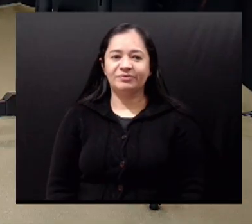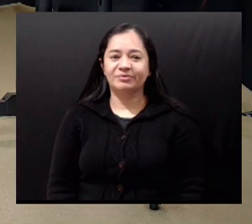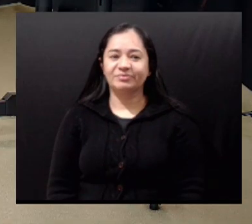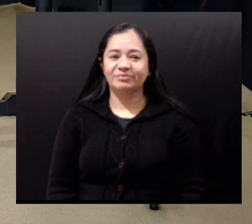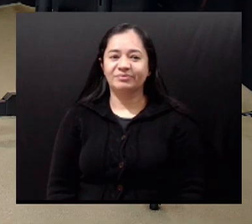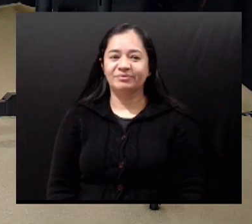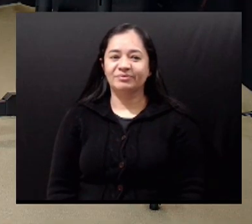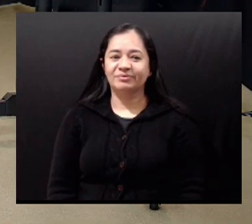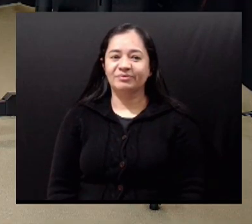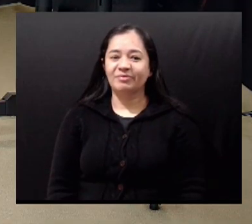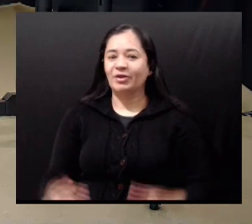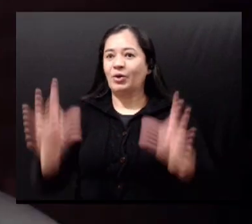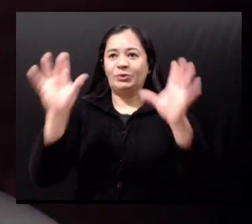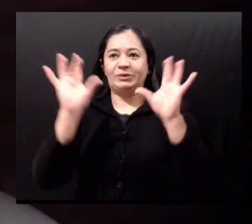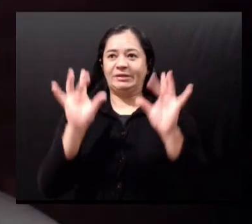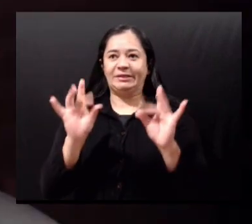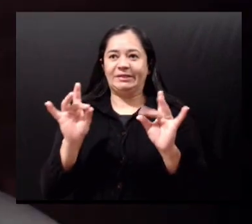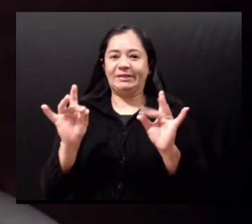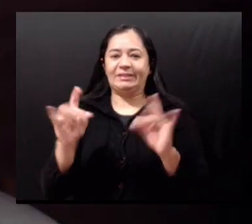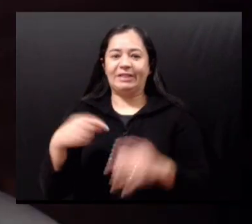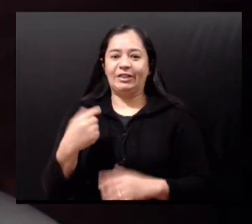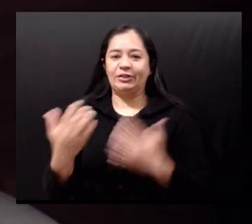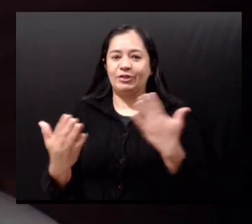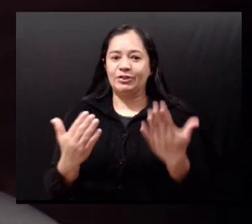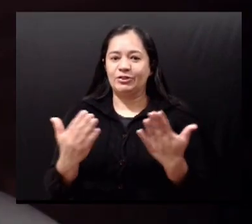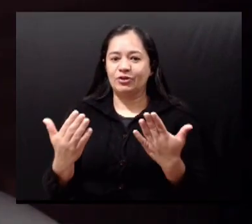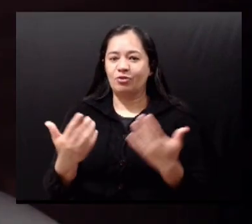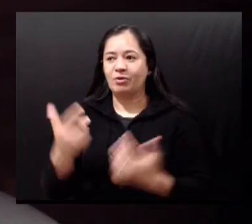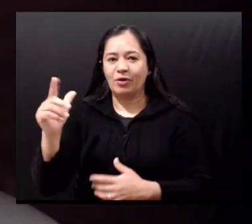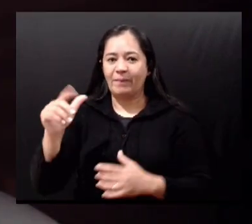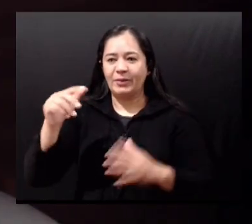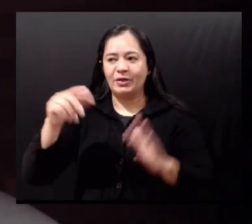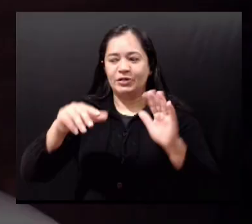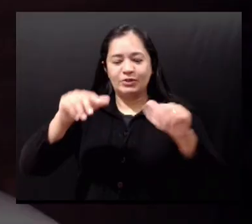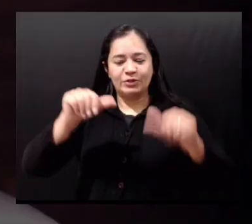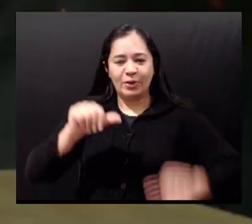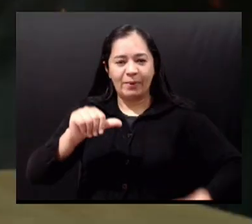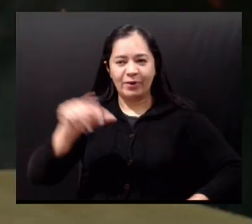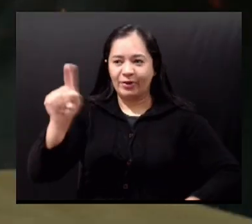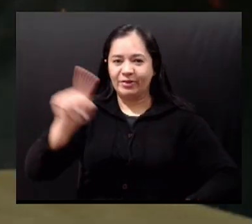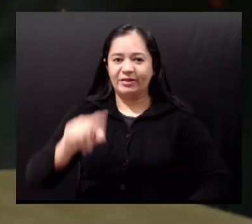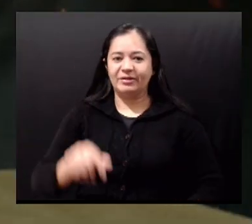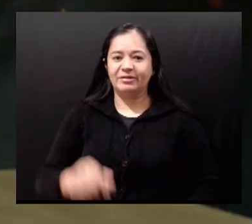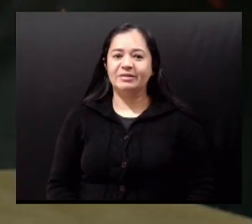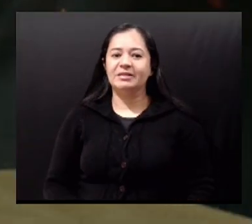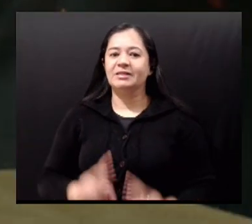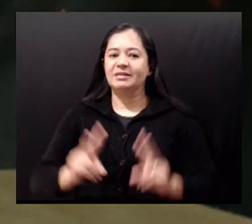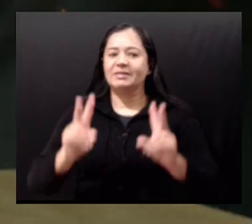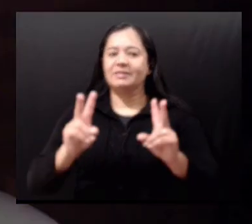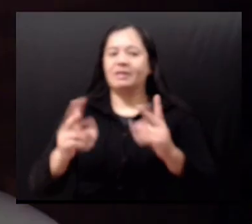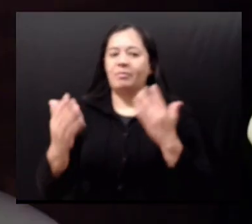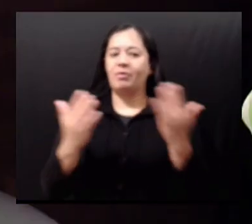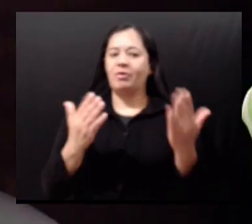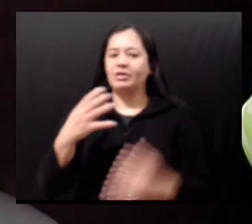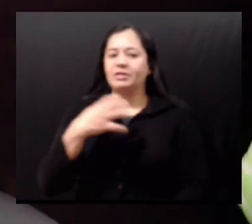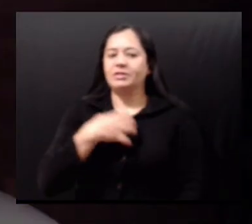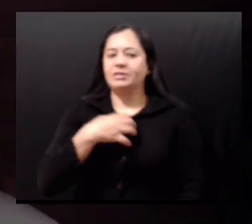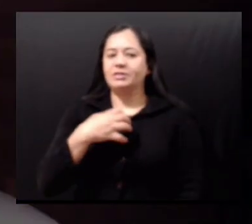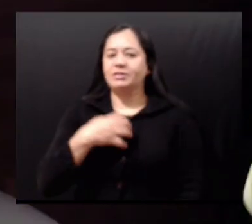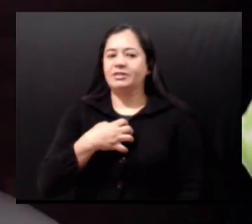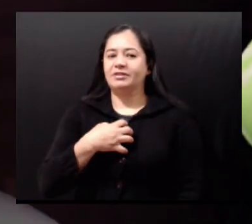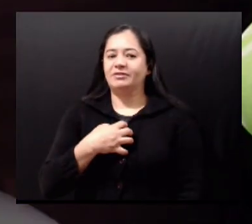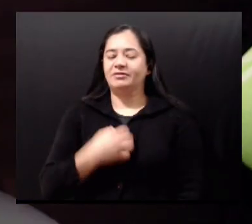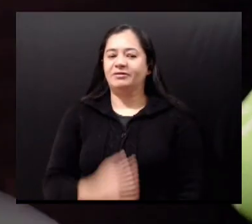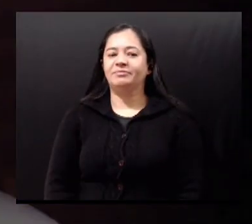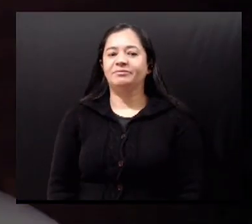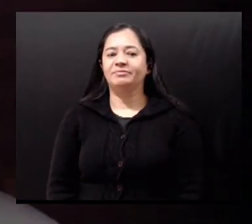alguém pior, né. Ah, A gente é? sempre se compara com alguém a mais. E a gente sempre está Tá se sempre se sentindo sabotando menos, ali, né? né.